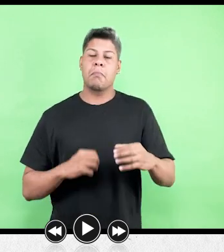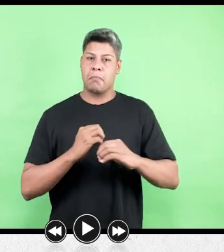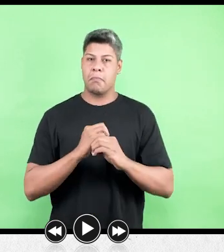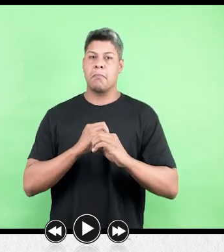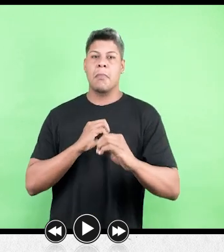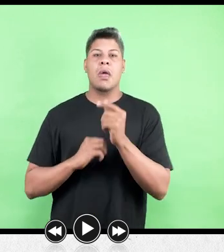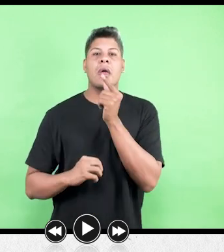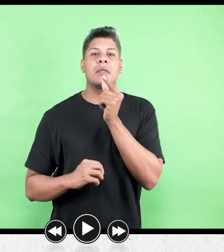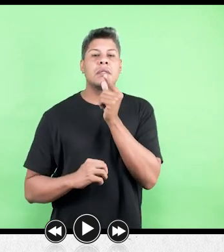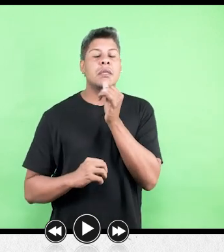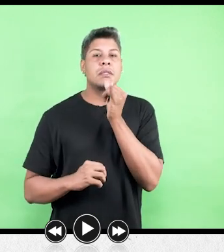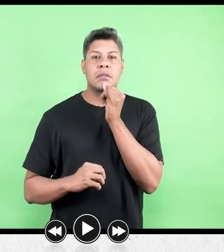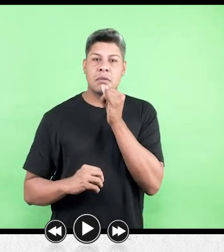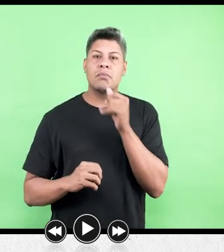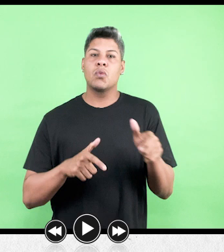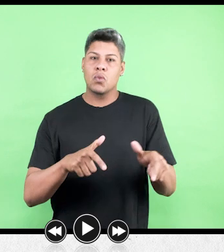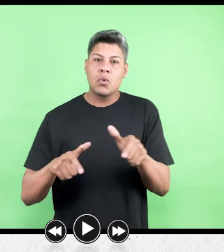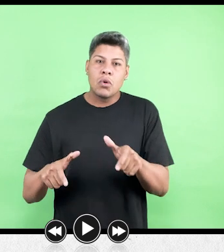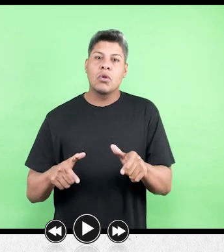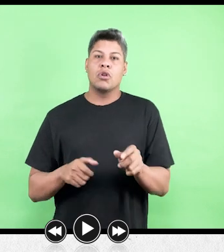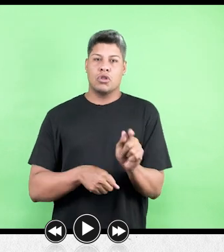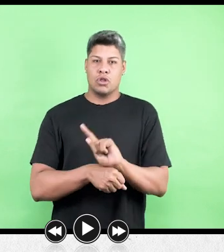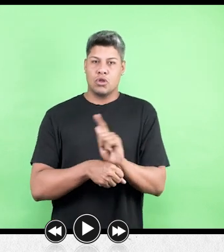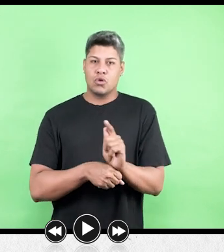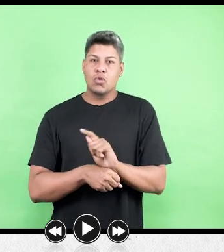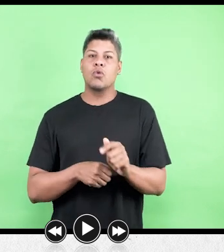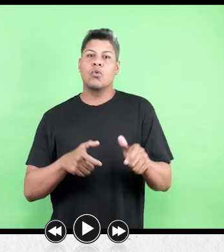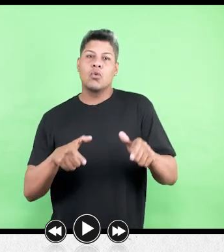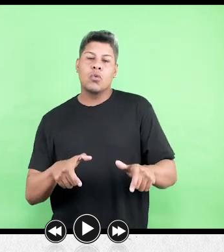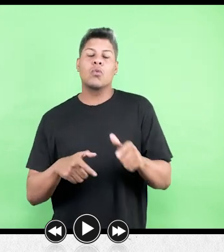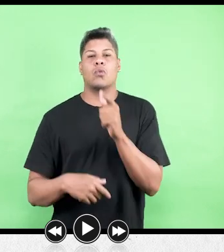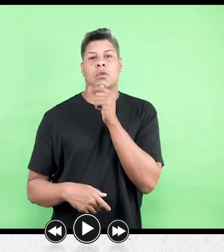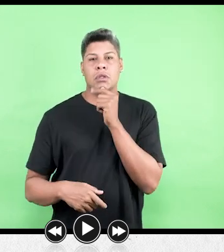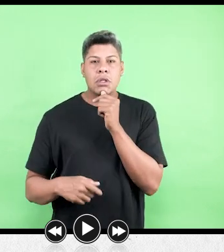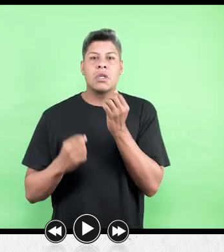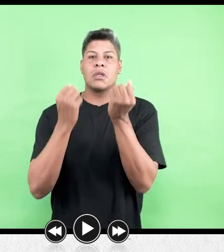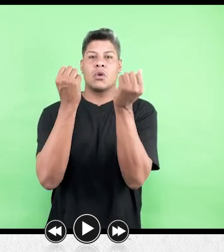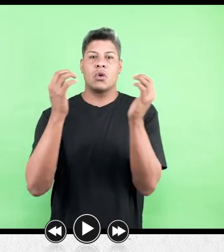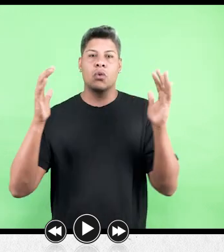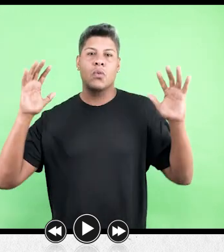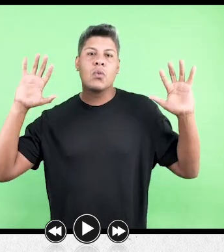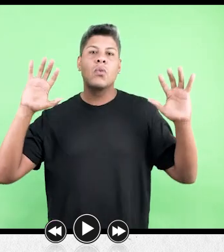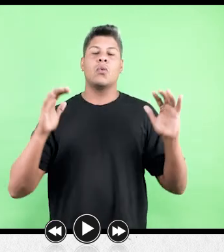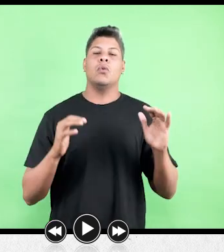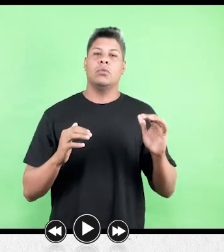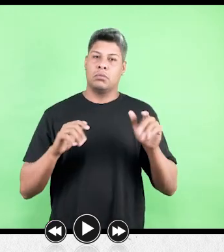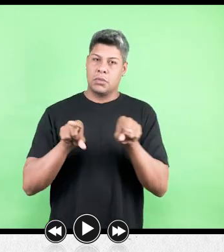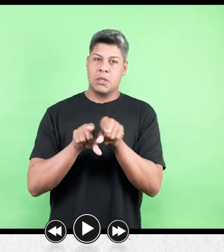por exemplo, né, os órgãos gestores de recursos hídricos, os órgãos de saúde pública, de meio ambiente, toda a parte de